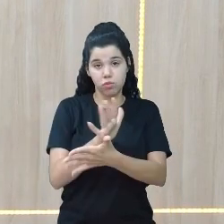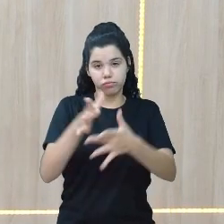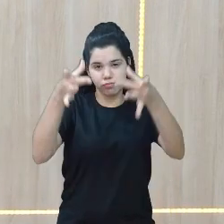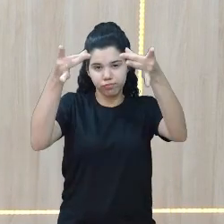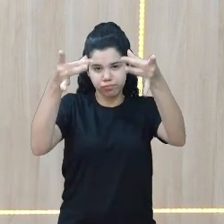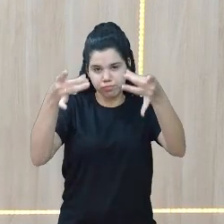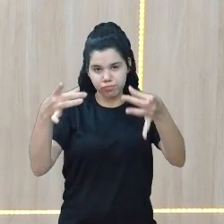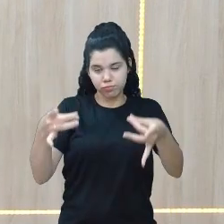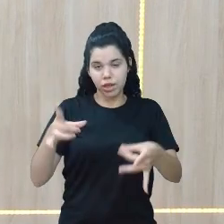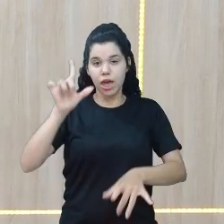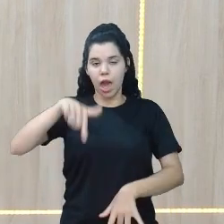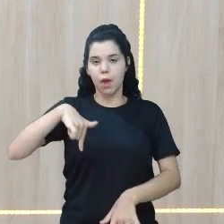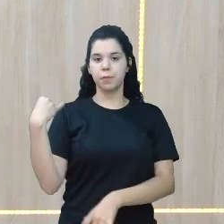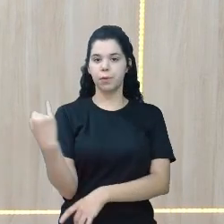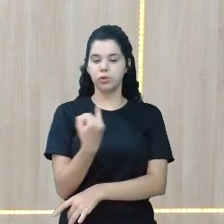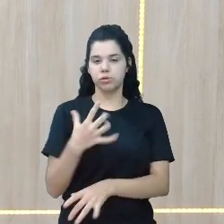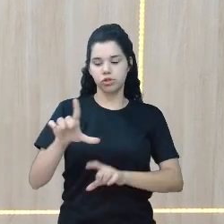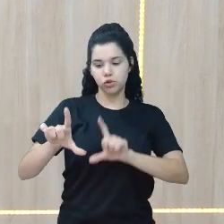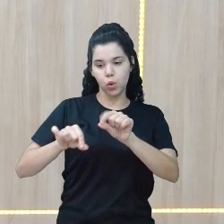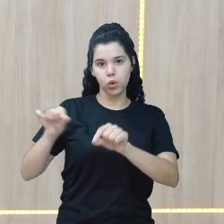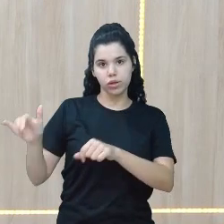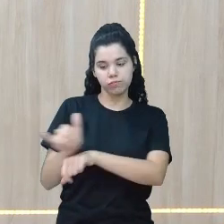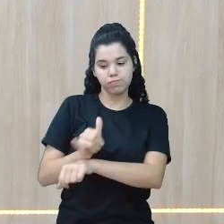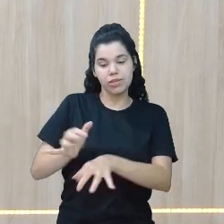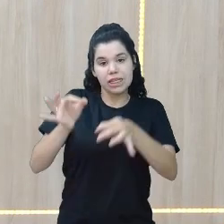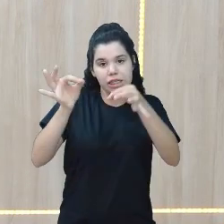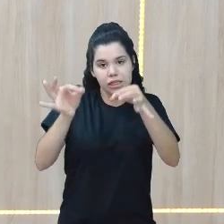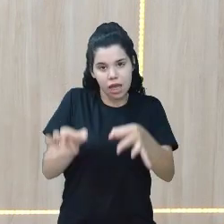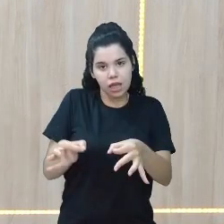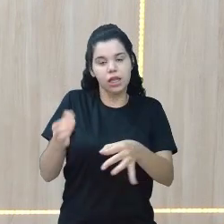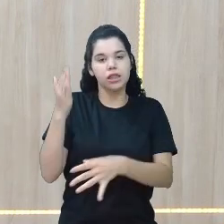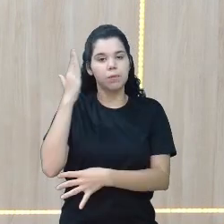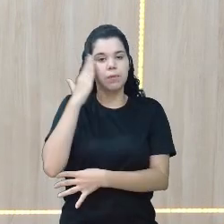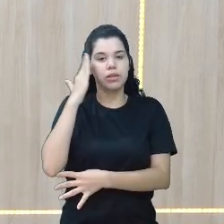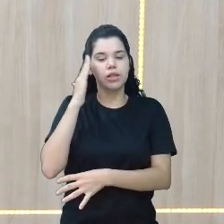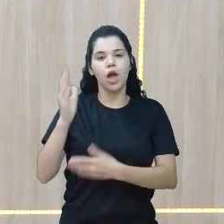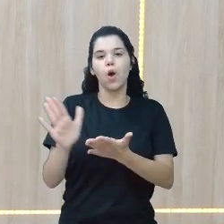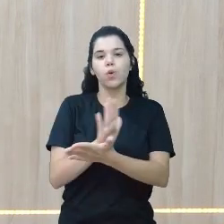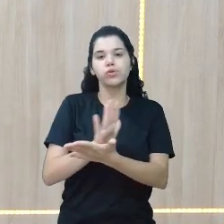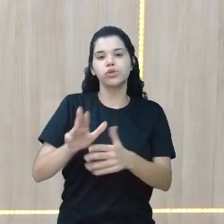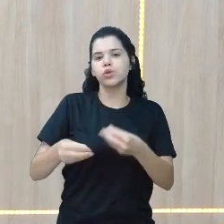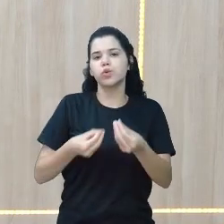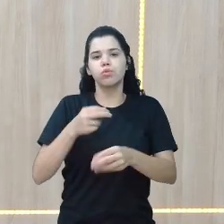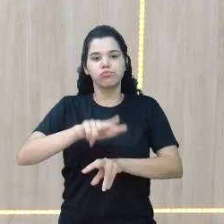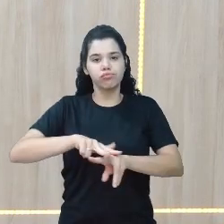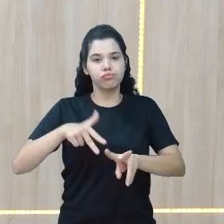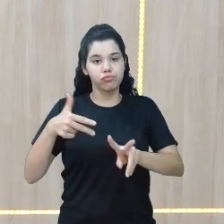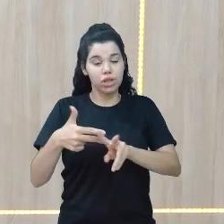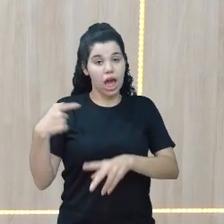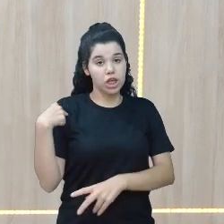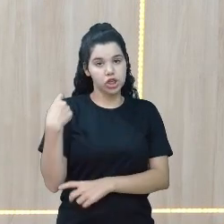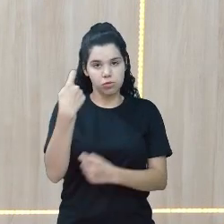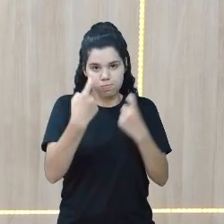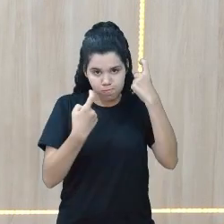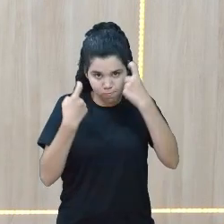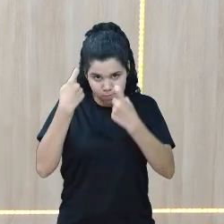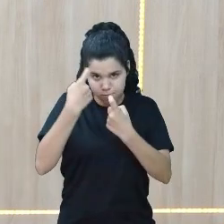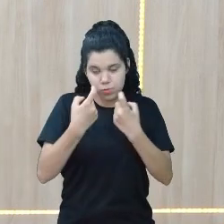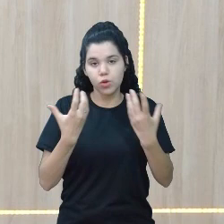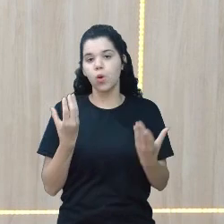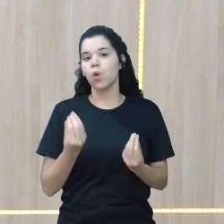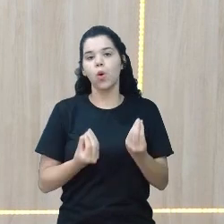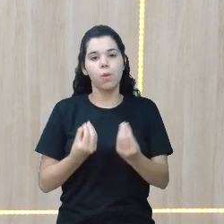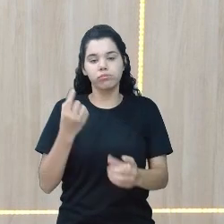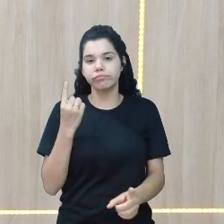para que a gente possa selecionar estratégias, para que a gente possa pensar em recursos. A nossa preocupação nesses